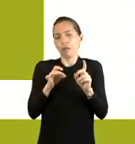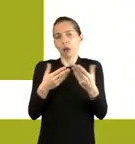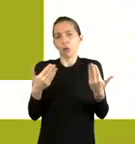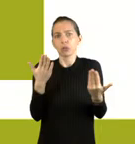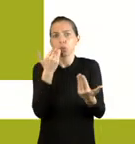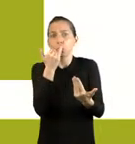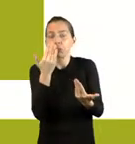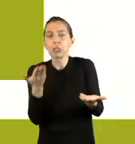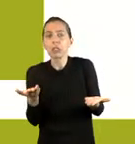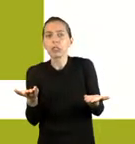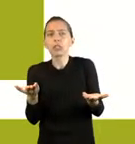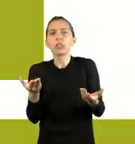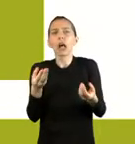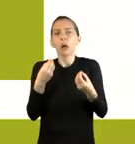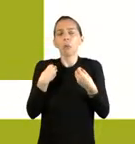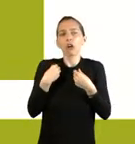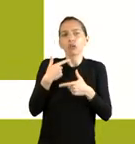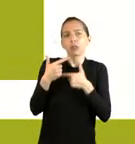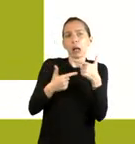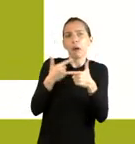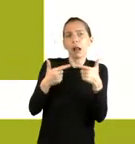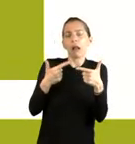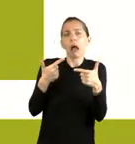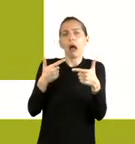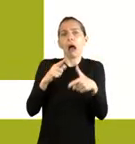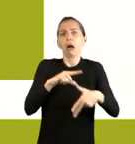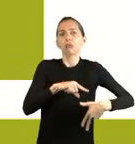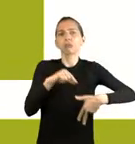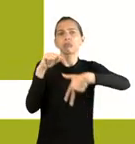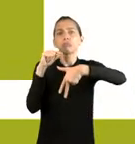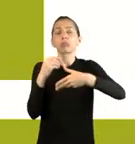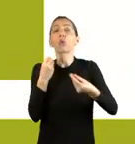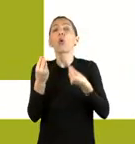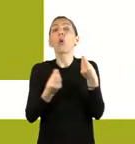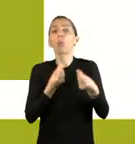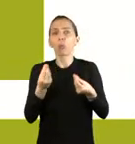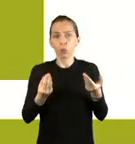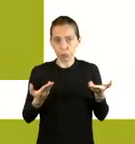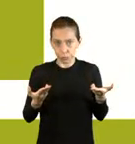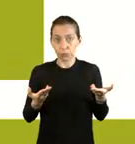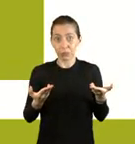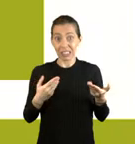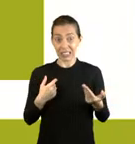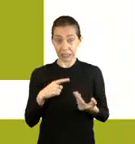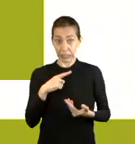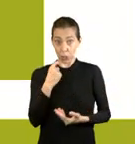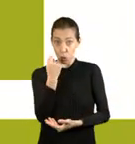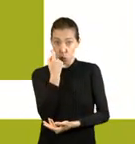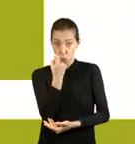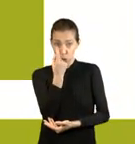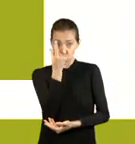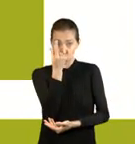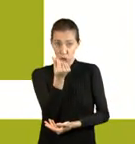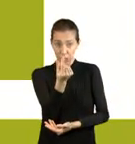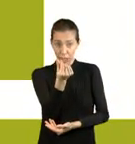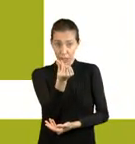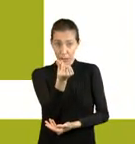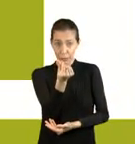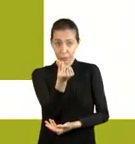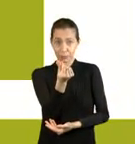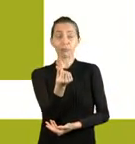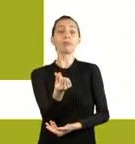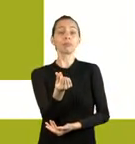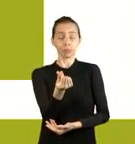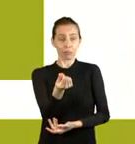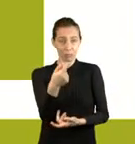eu posso fazer freelance, mas se a gente tem uma só receita,